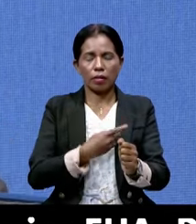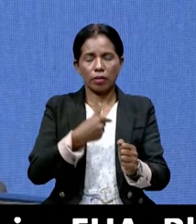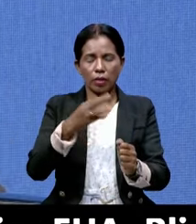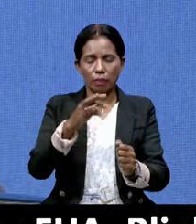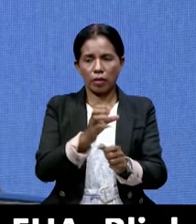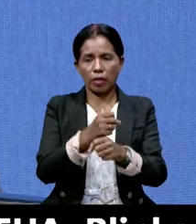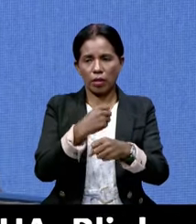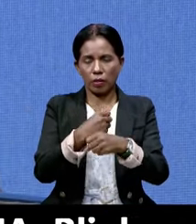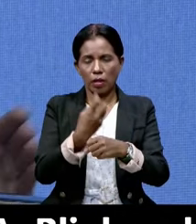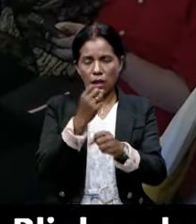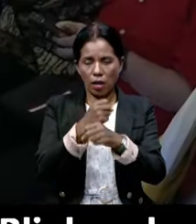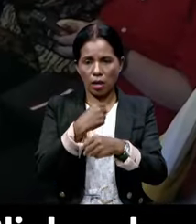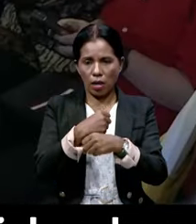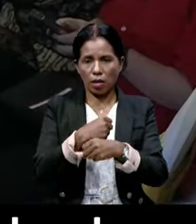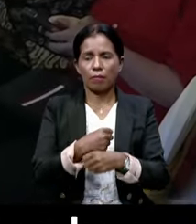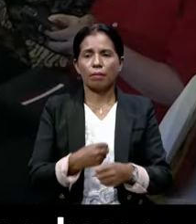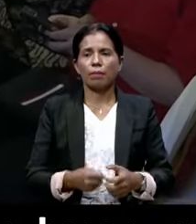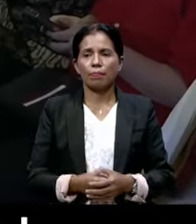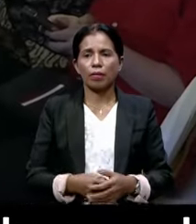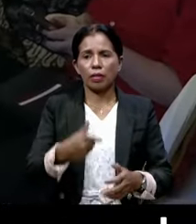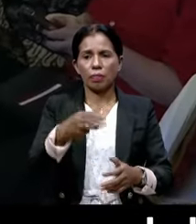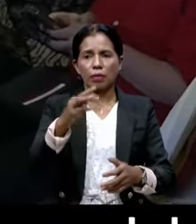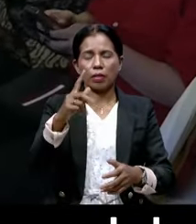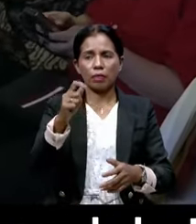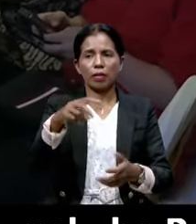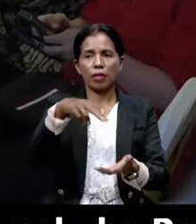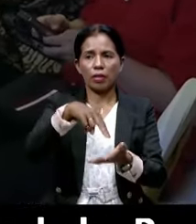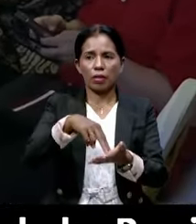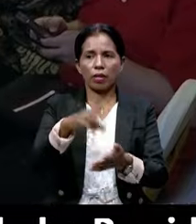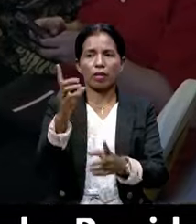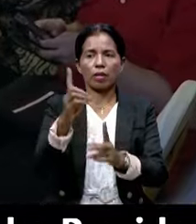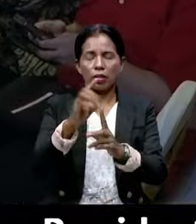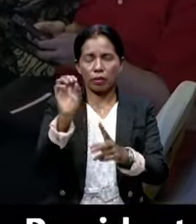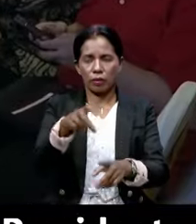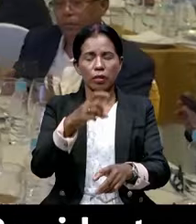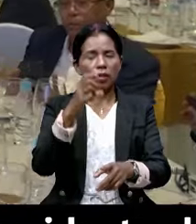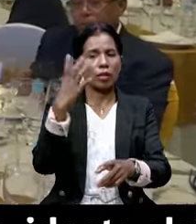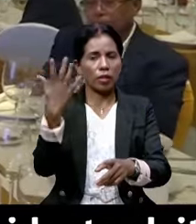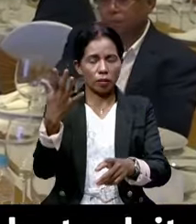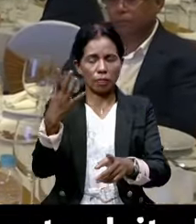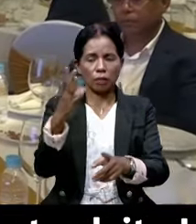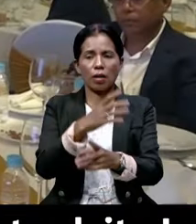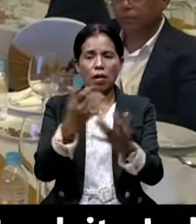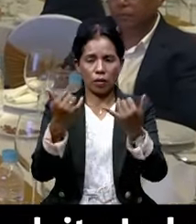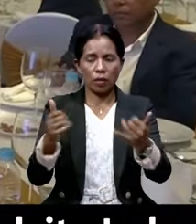Matadala Resor Salo. GMN TV establece e lorong sanu resi 50 junyu tinang riura sanu resi hitu, no